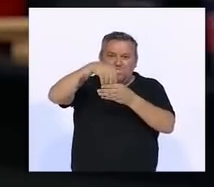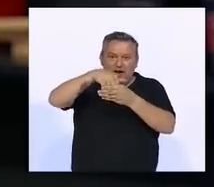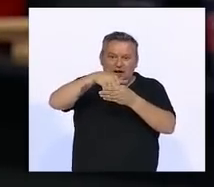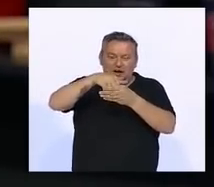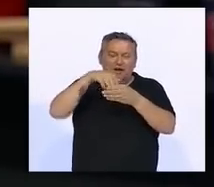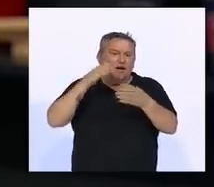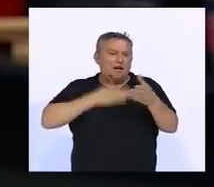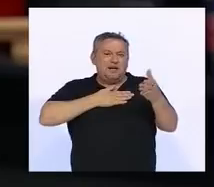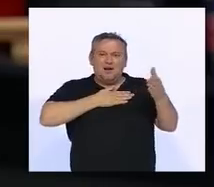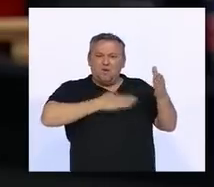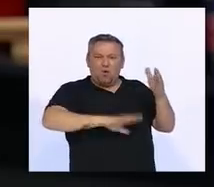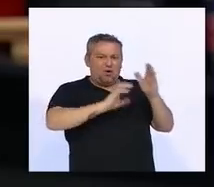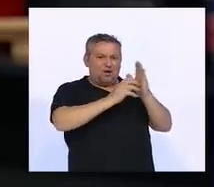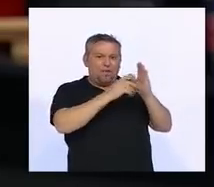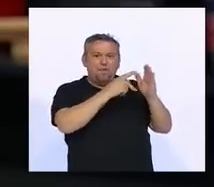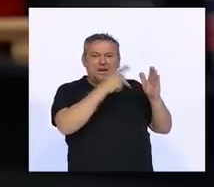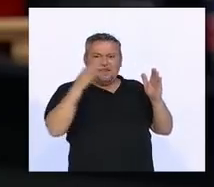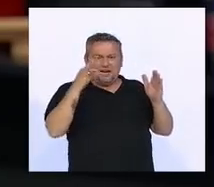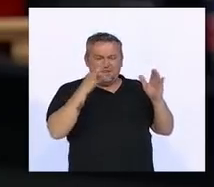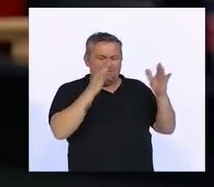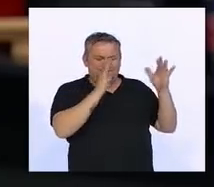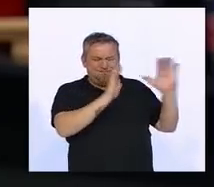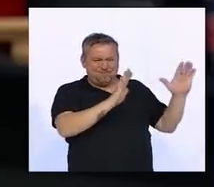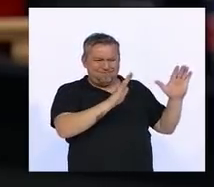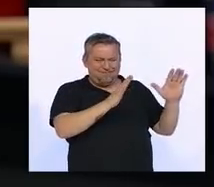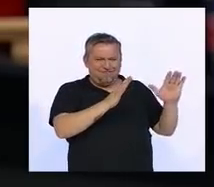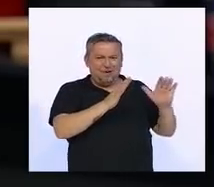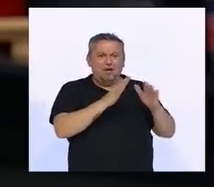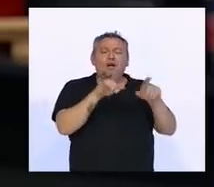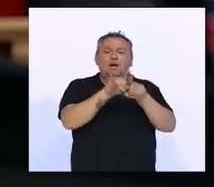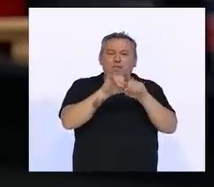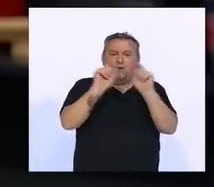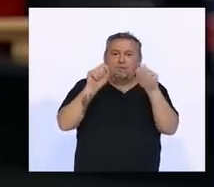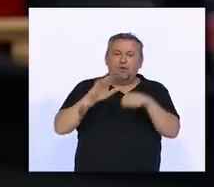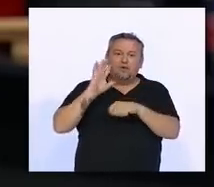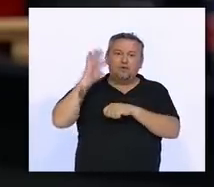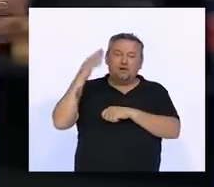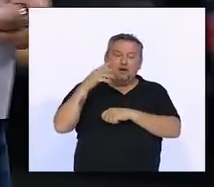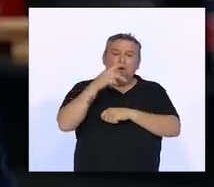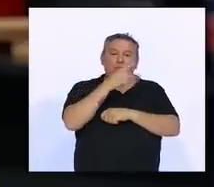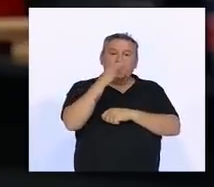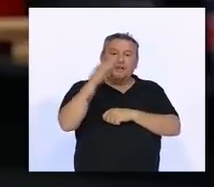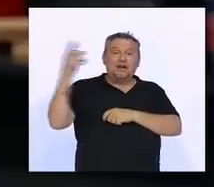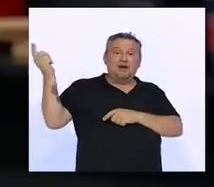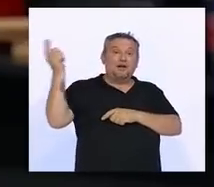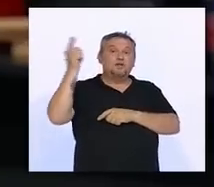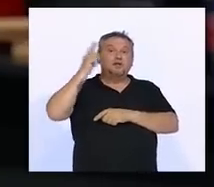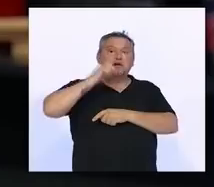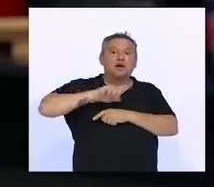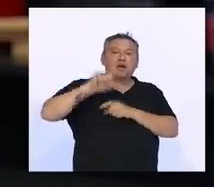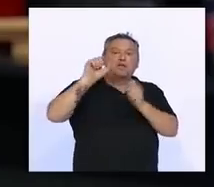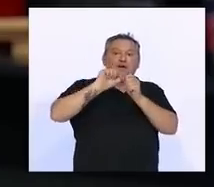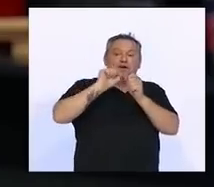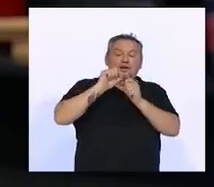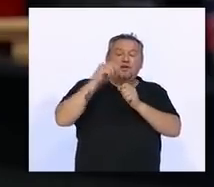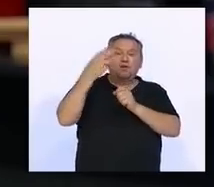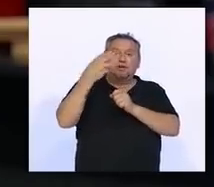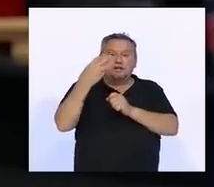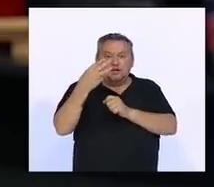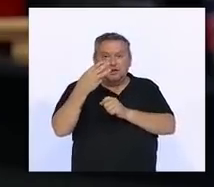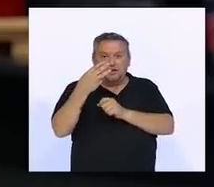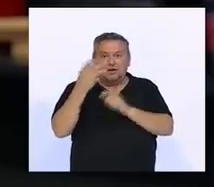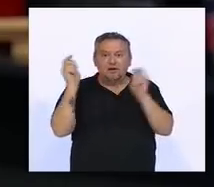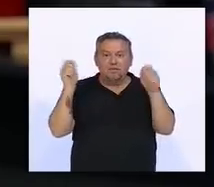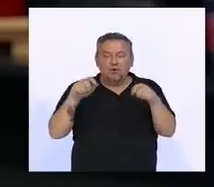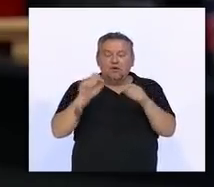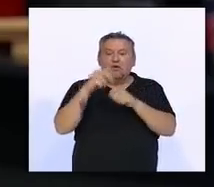e não são poucos, poderão ver um risco do PT ganhar, fazer uma corrida para uma terceira via que pode, no